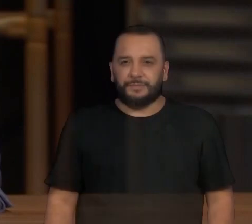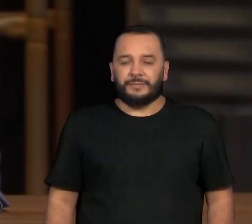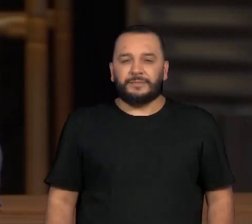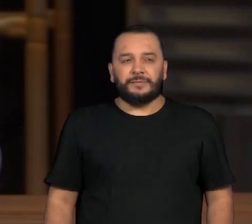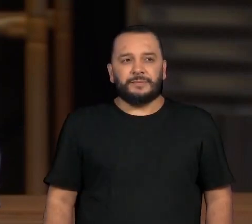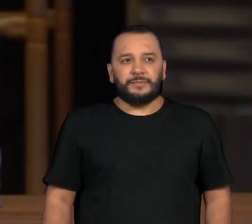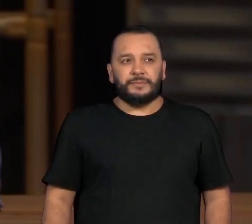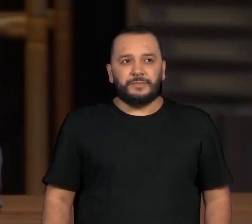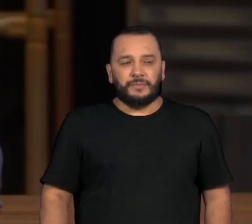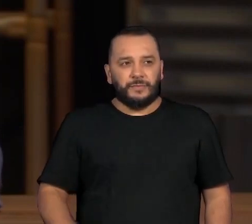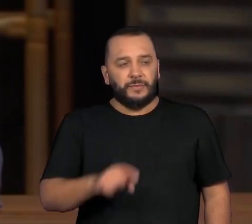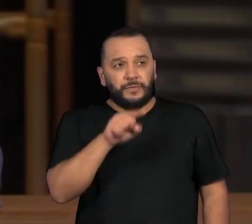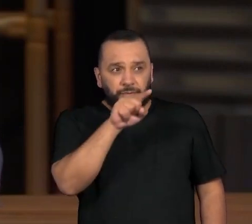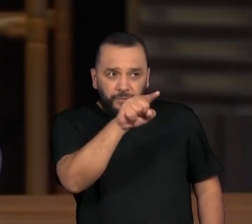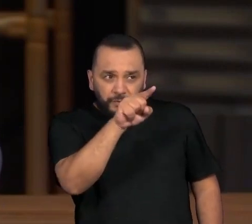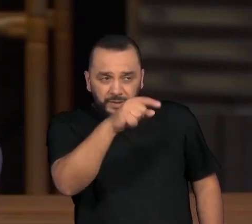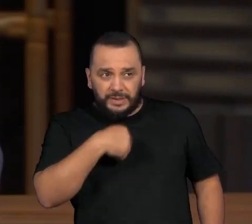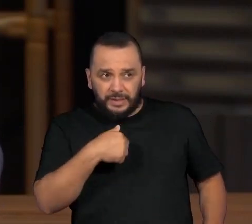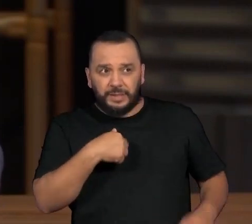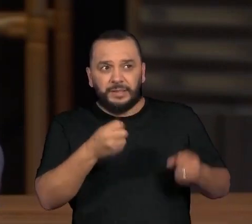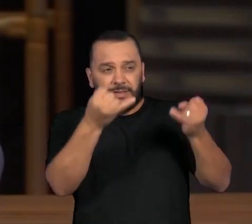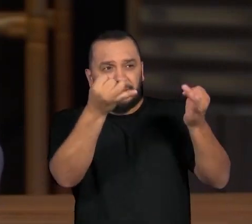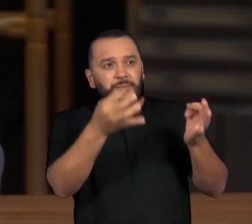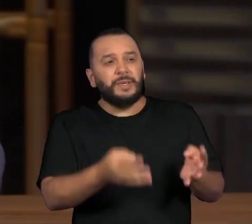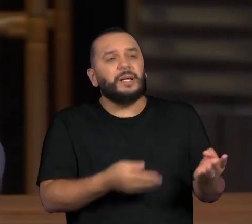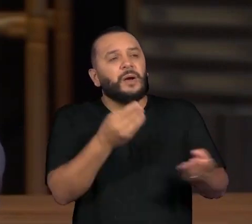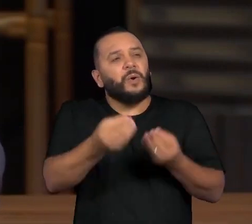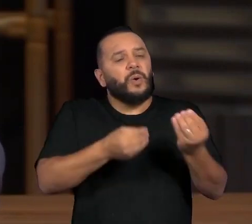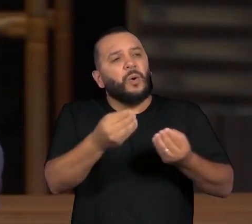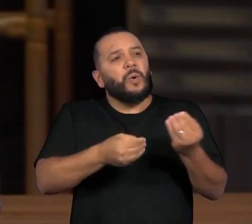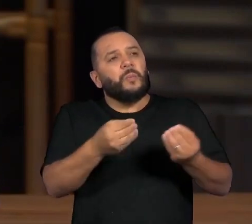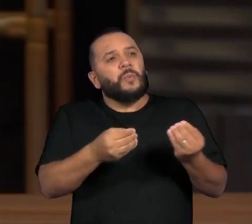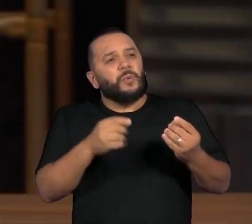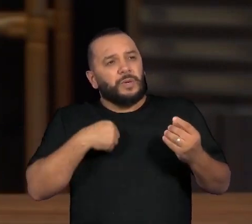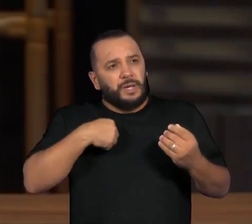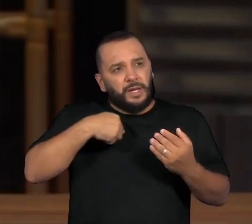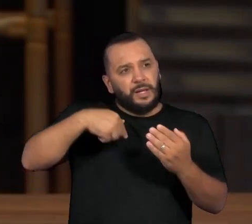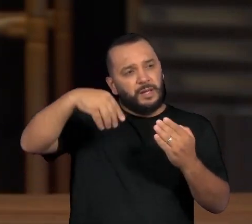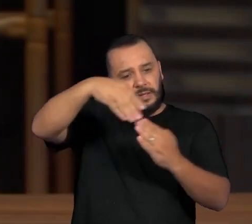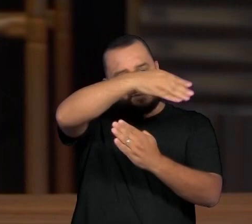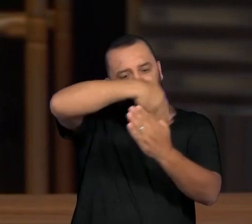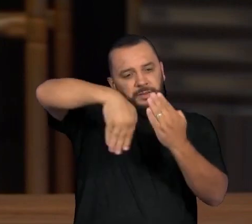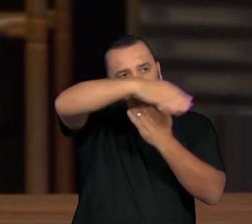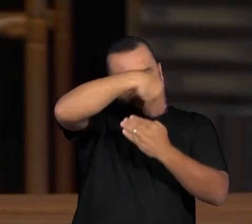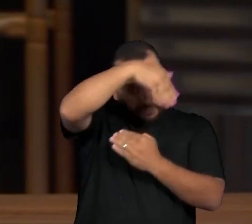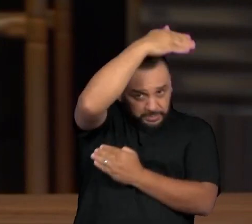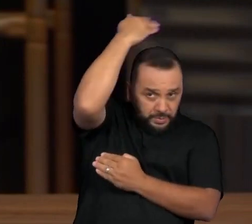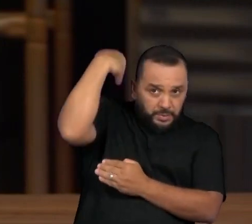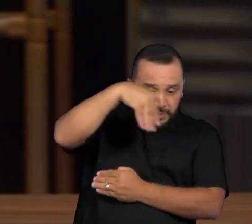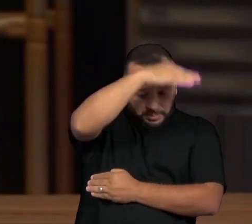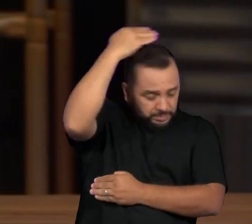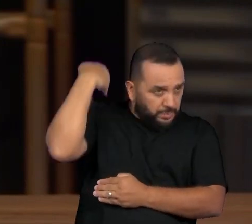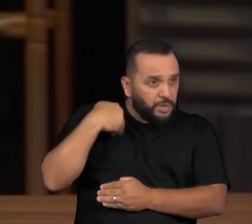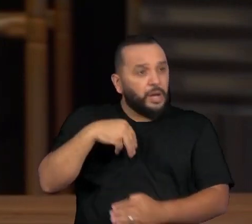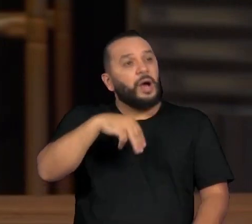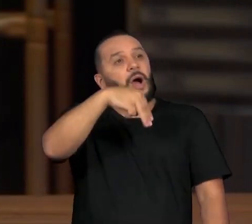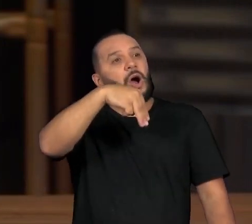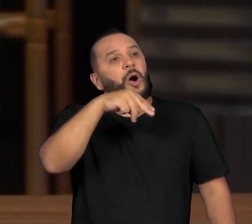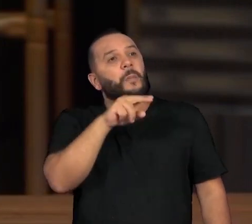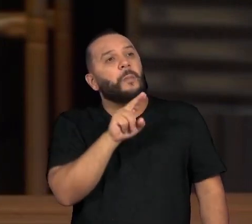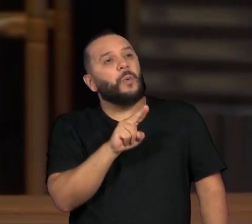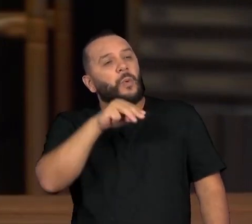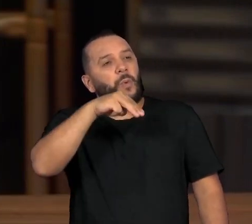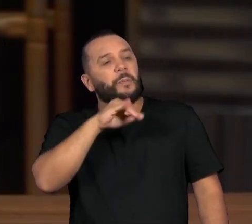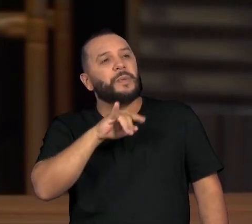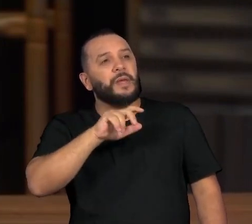Você explica a mumificação no Egito num vídeo que é uma espécie